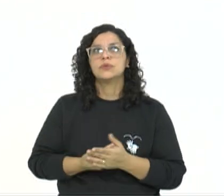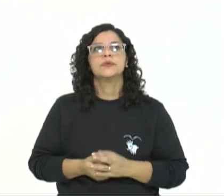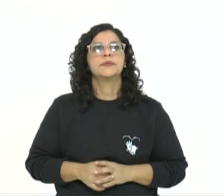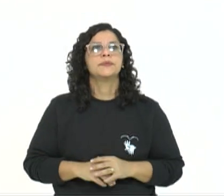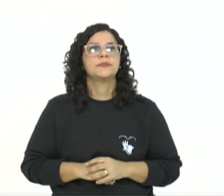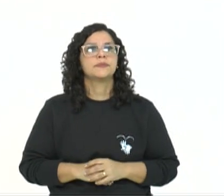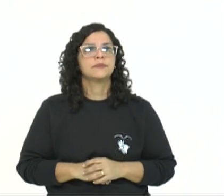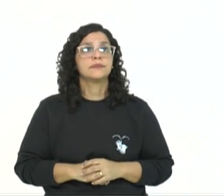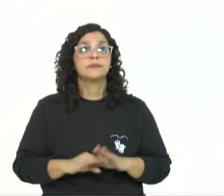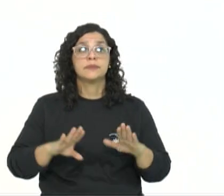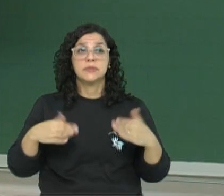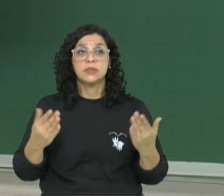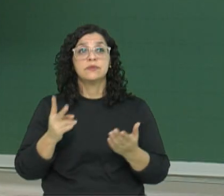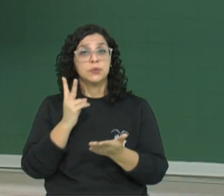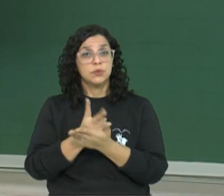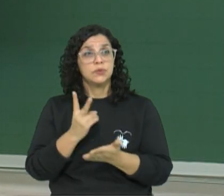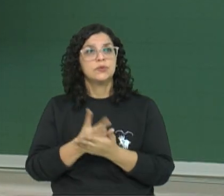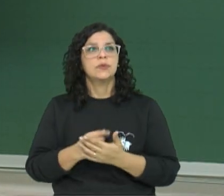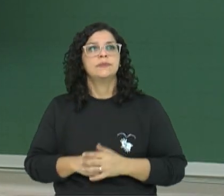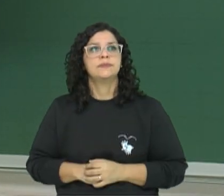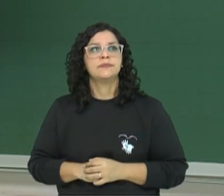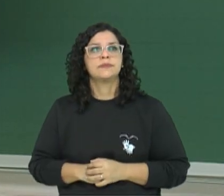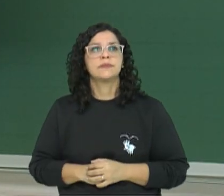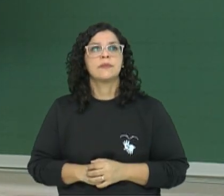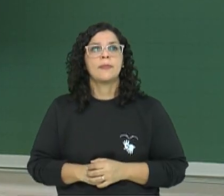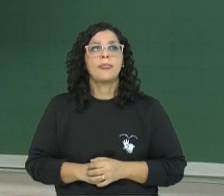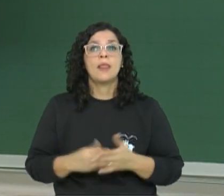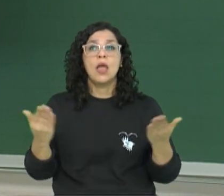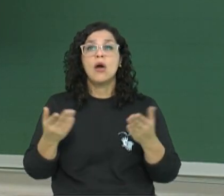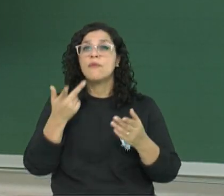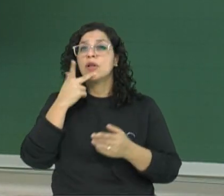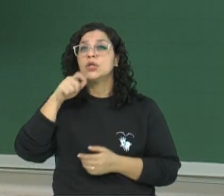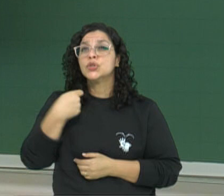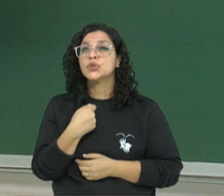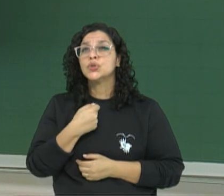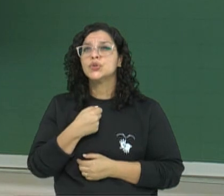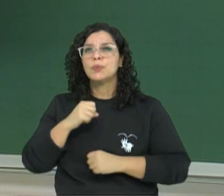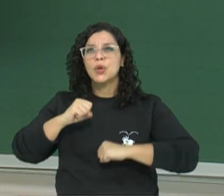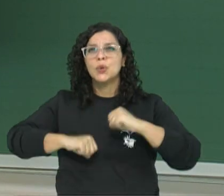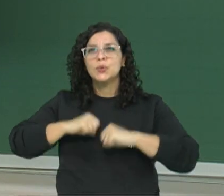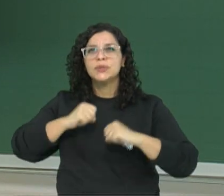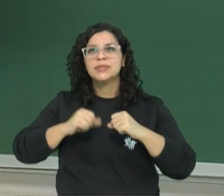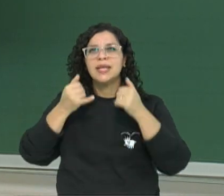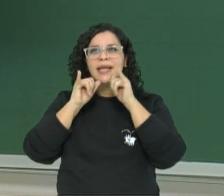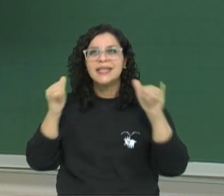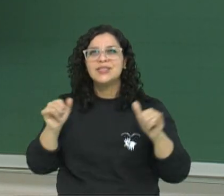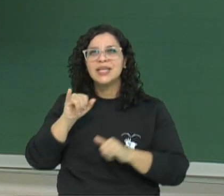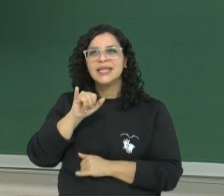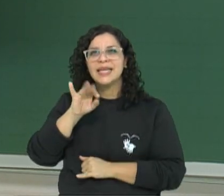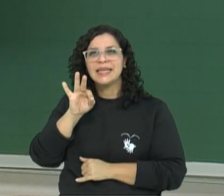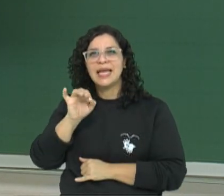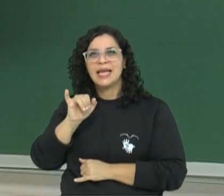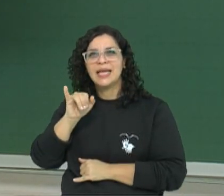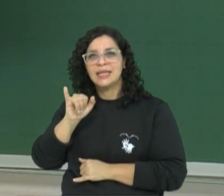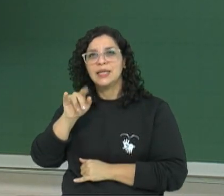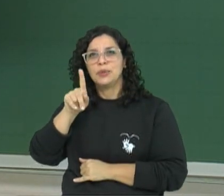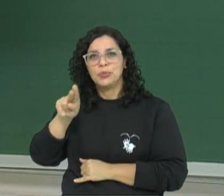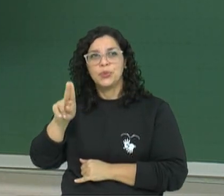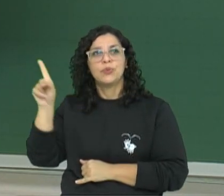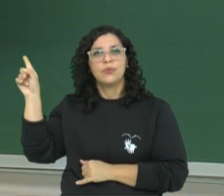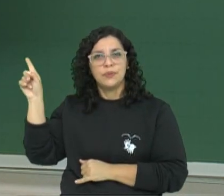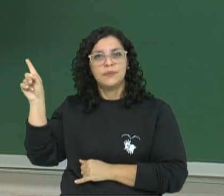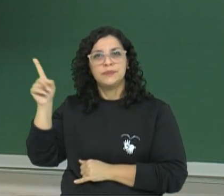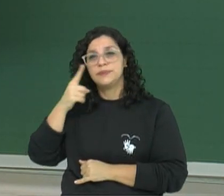Queridos, mas vamos lá. Vamos falar um pouquinho sobre a usina de Itaipu, certo? A usina de